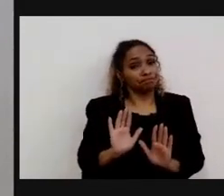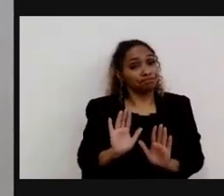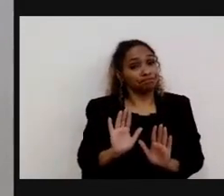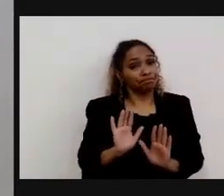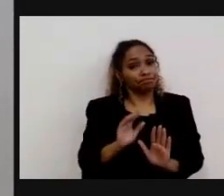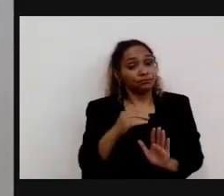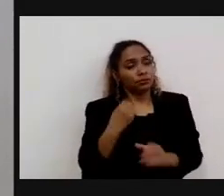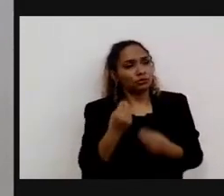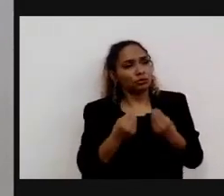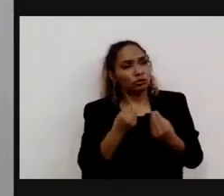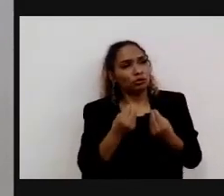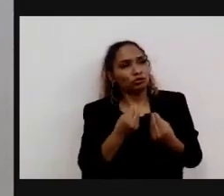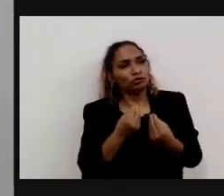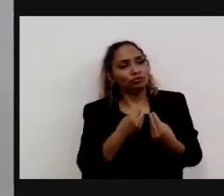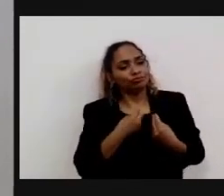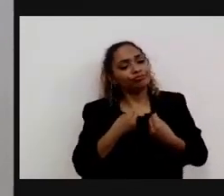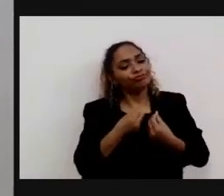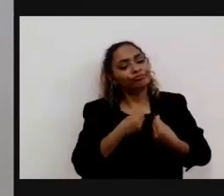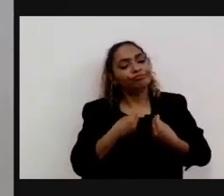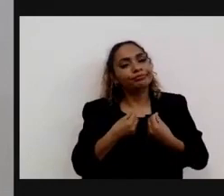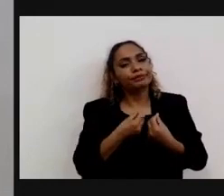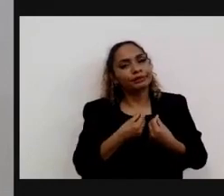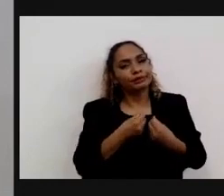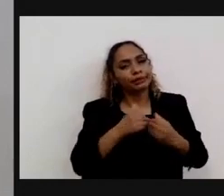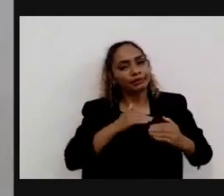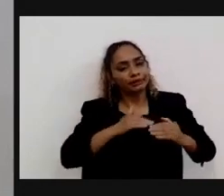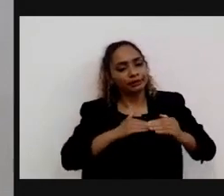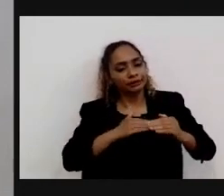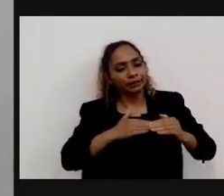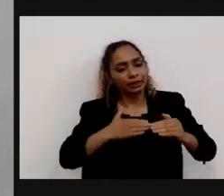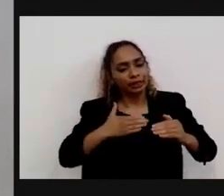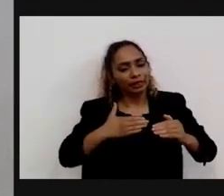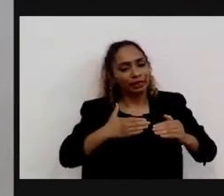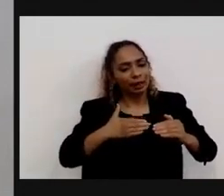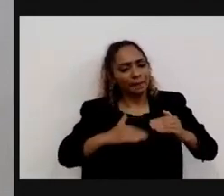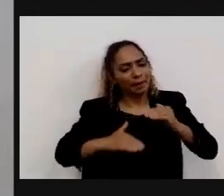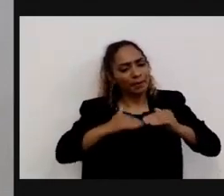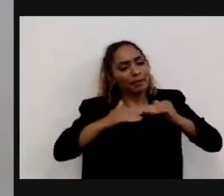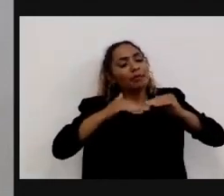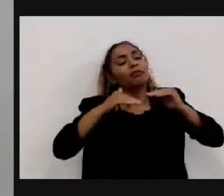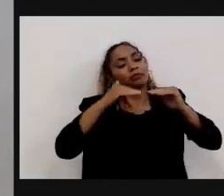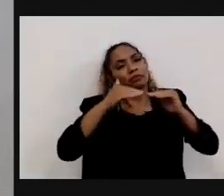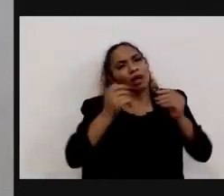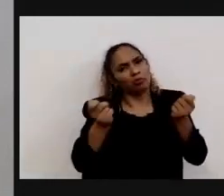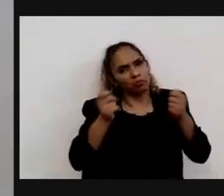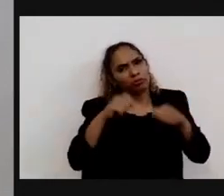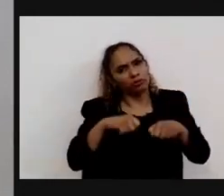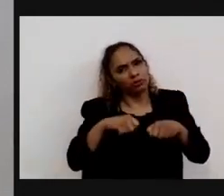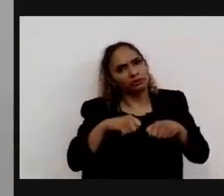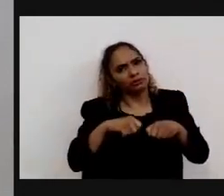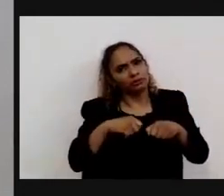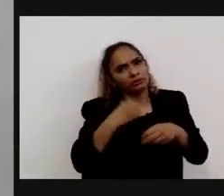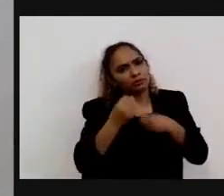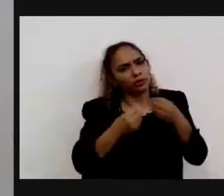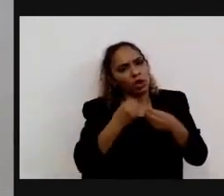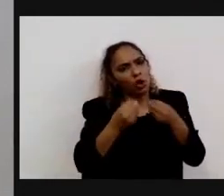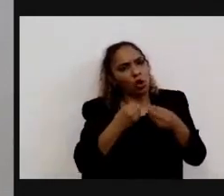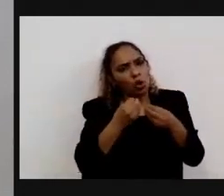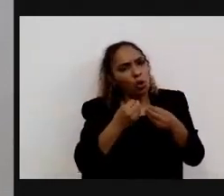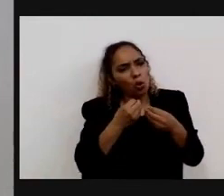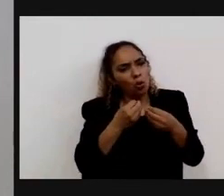é Nossa razão de ser e eu acho que tem esse movimento de baixo para cima que ele é muito possível né que ele como que a gente gera